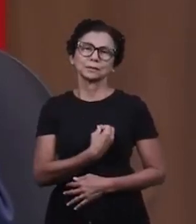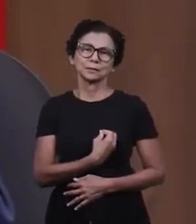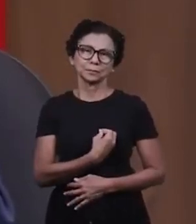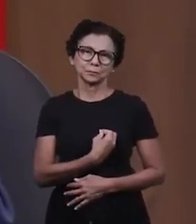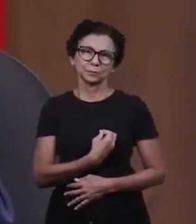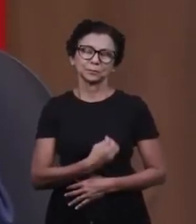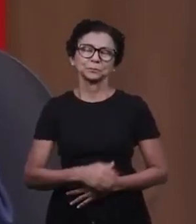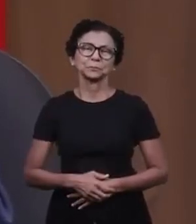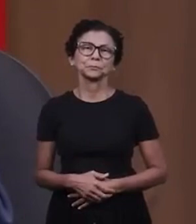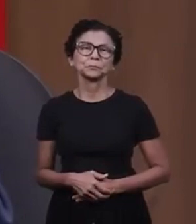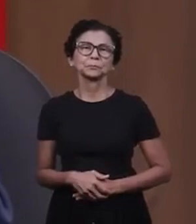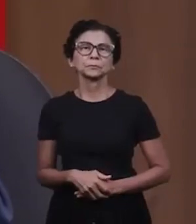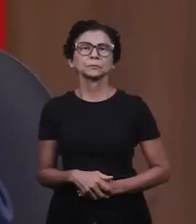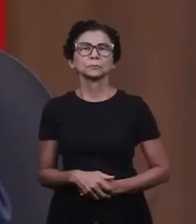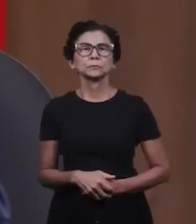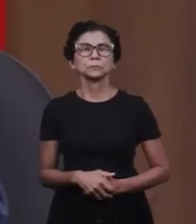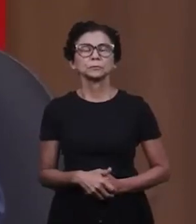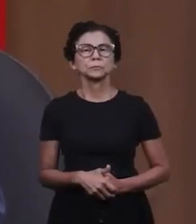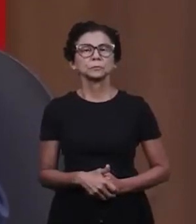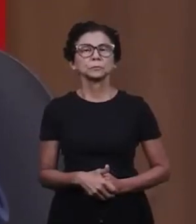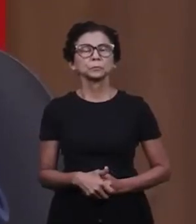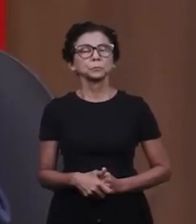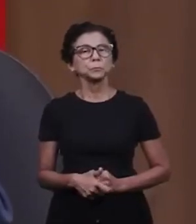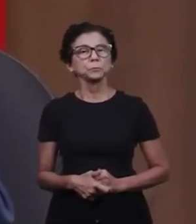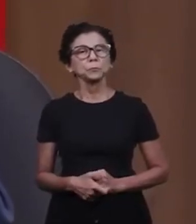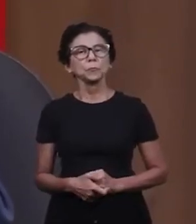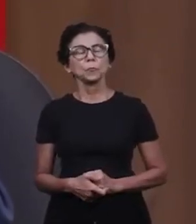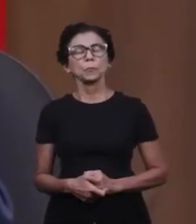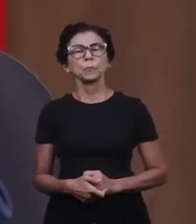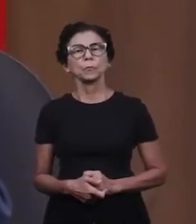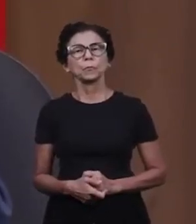Nós, além de tudo isso,